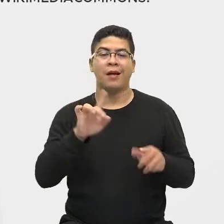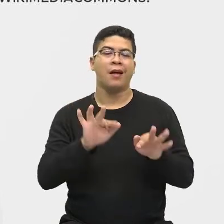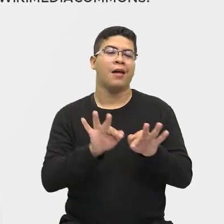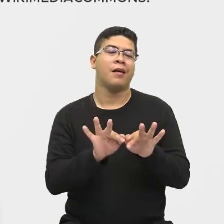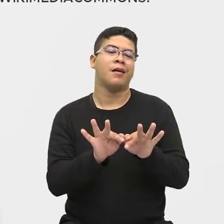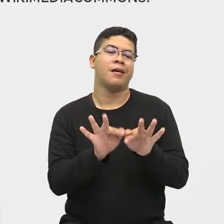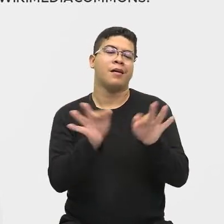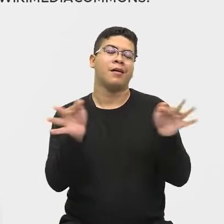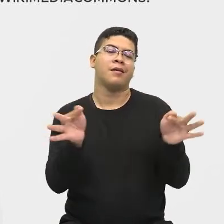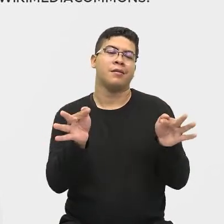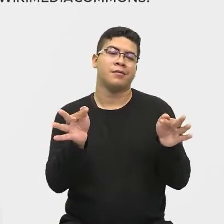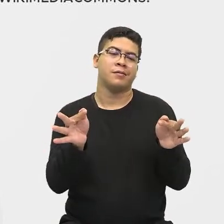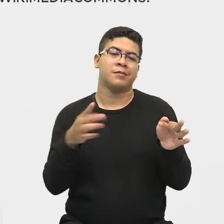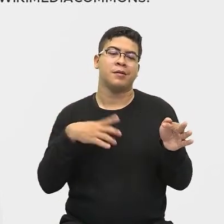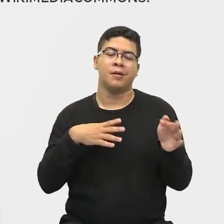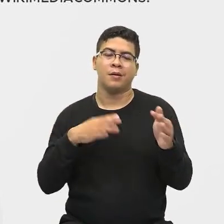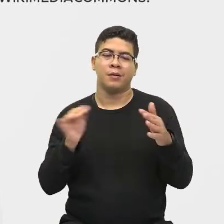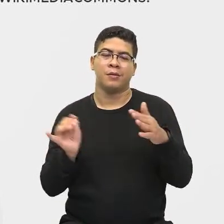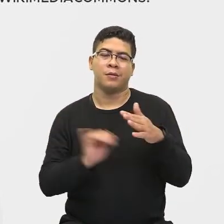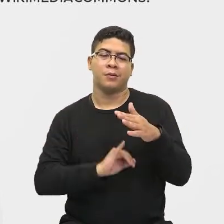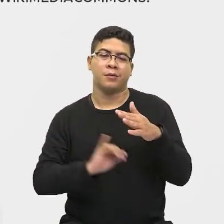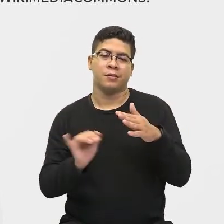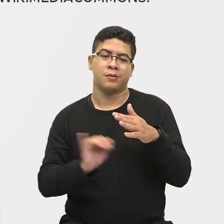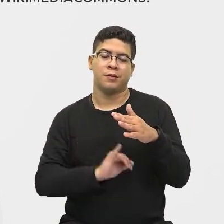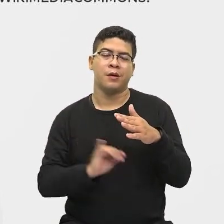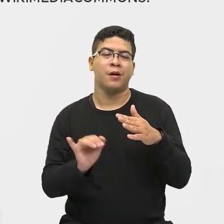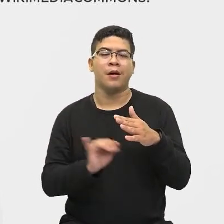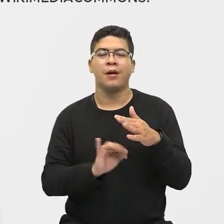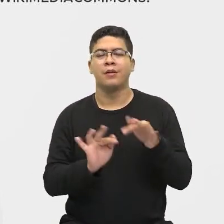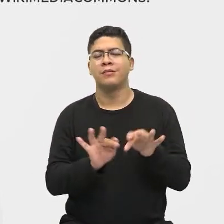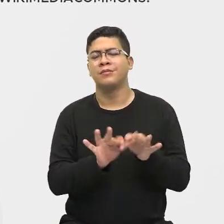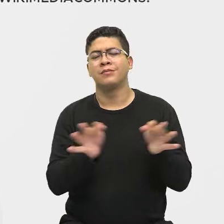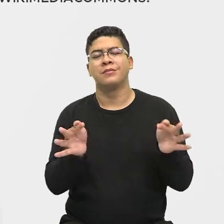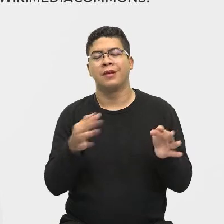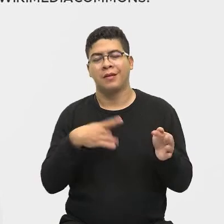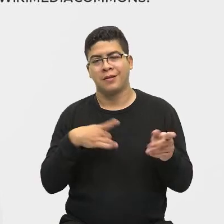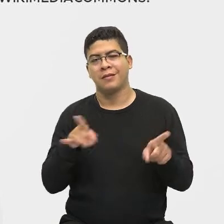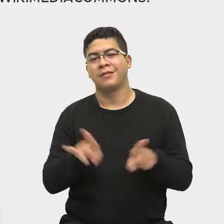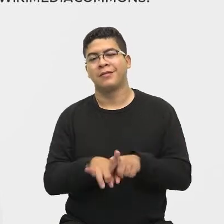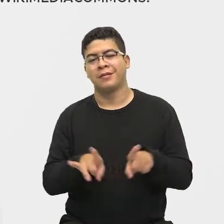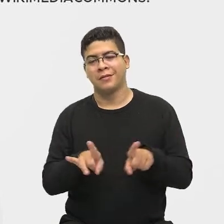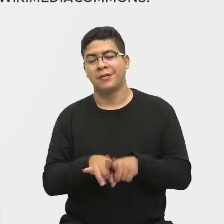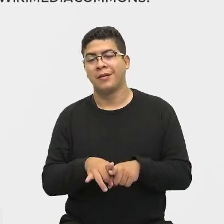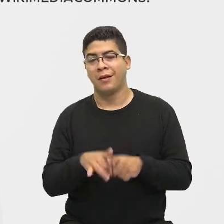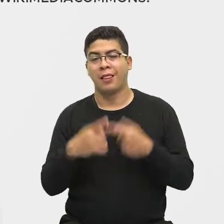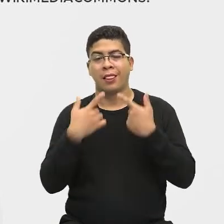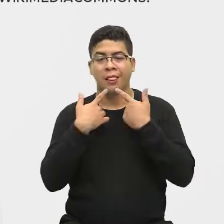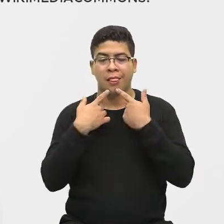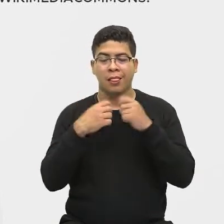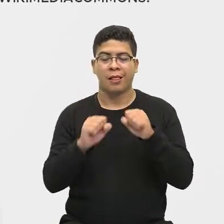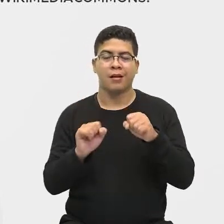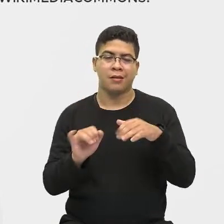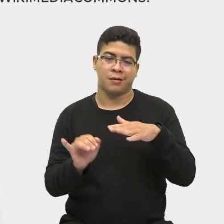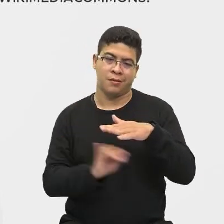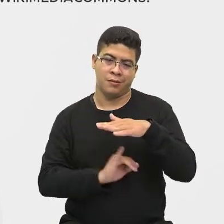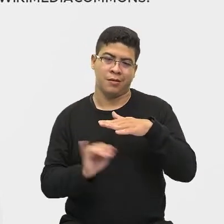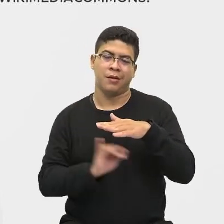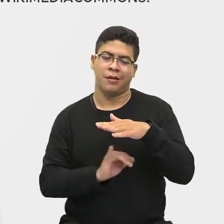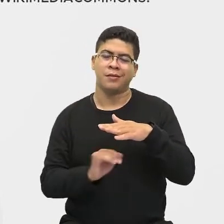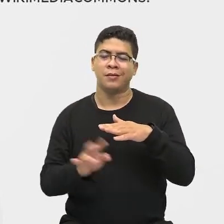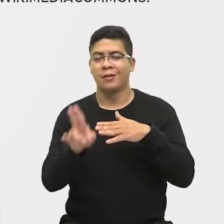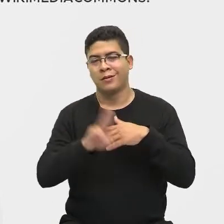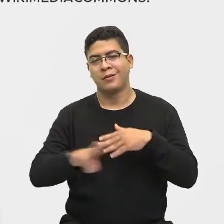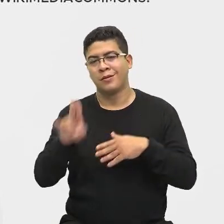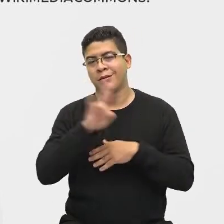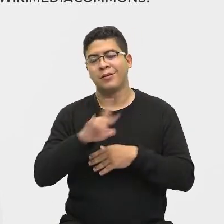da coloquialidade, né, que ele é simples e trabalha com a linguagem coloquial, essa linguagem que a gente utiliza